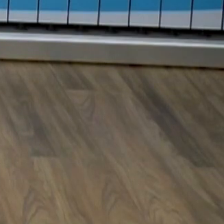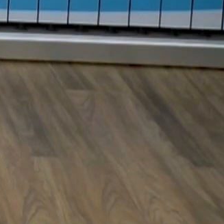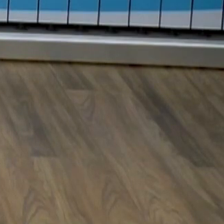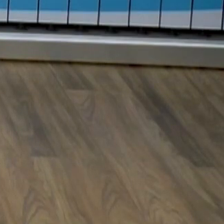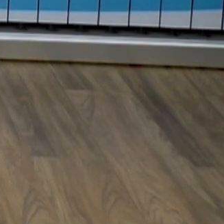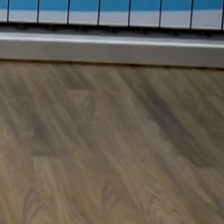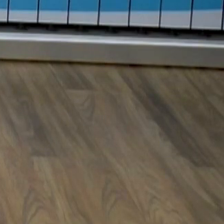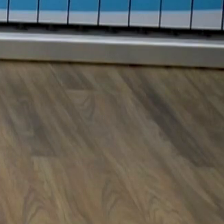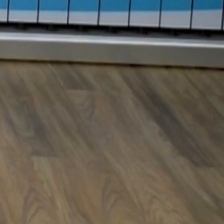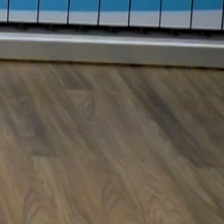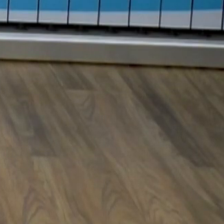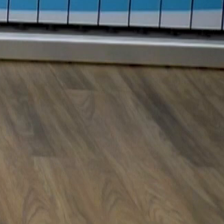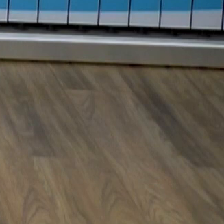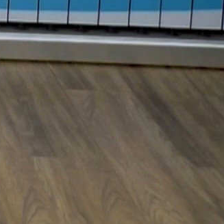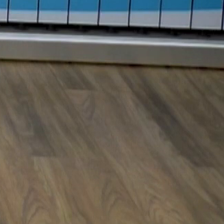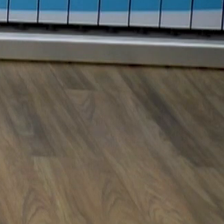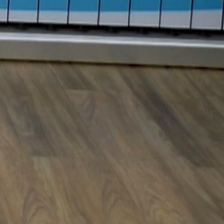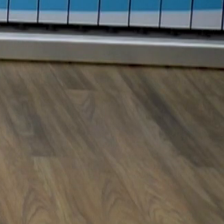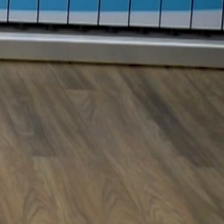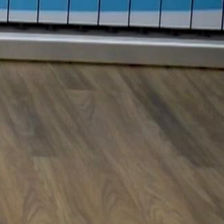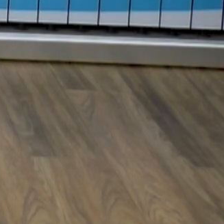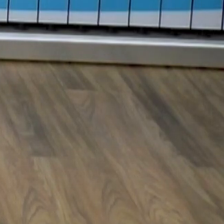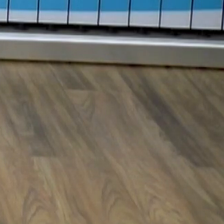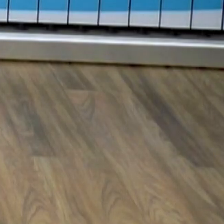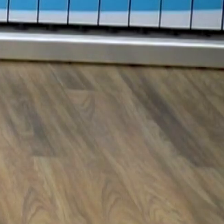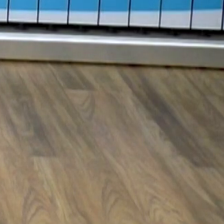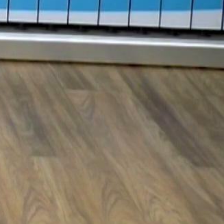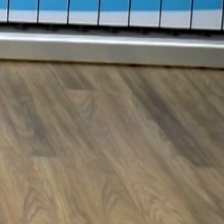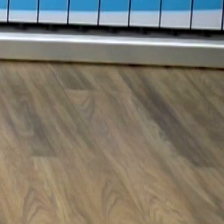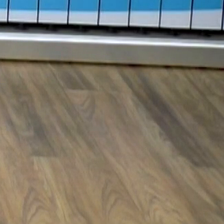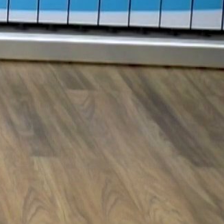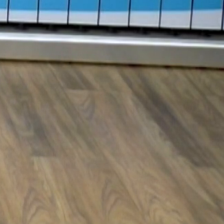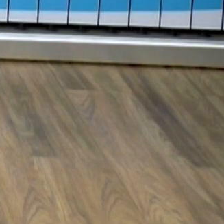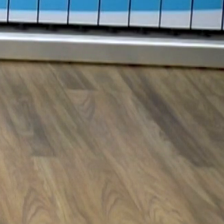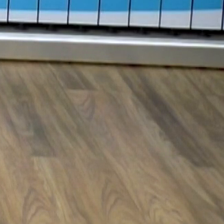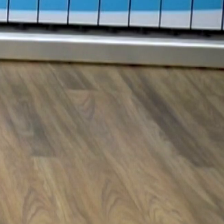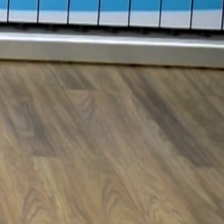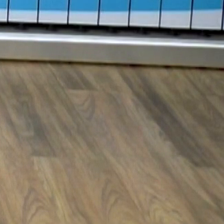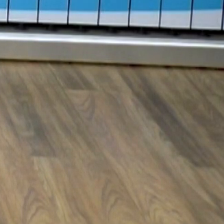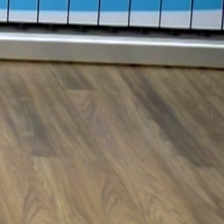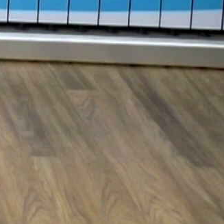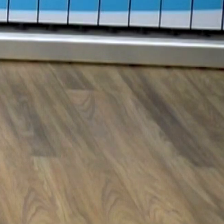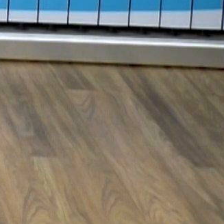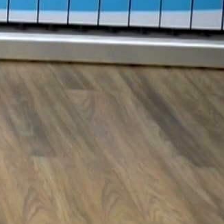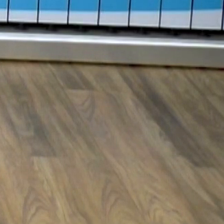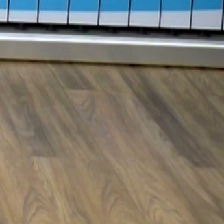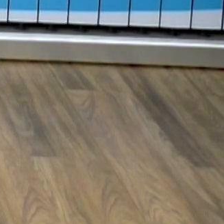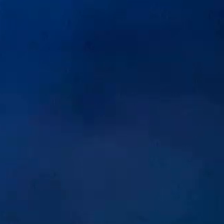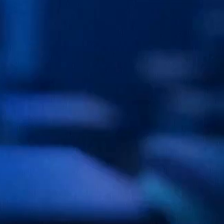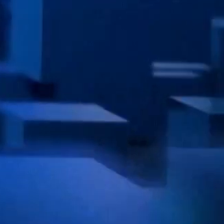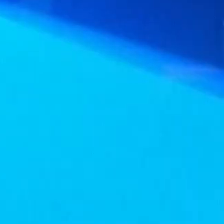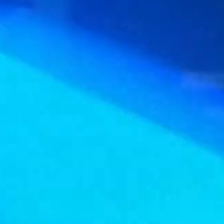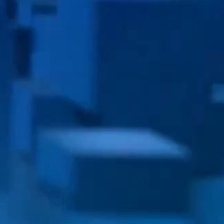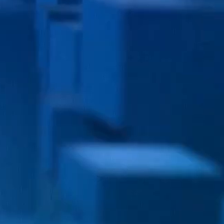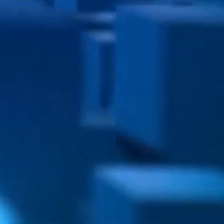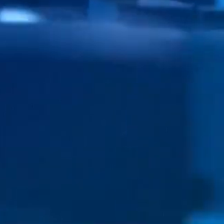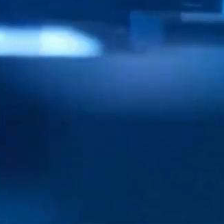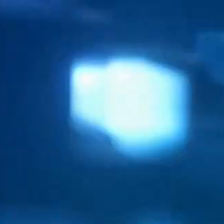que ocorre de forma desigual, sobretudo num país tão grande quanto o Brasil. Desigual tanto em relação